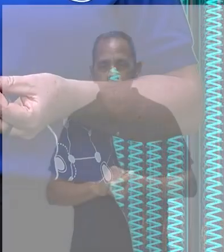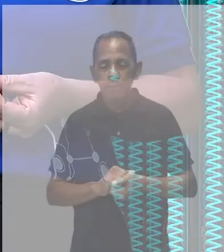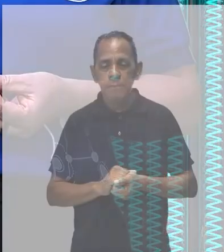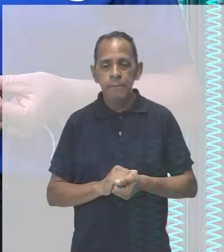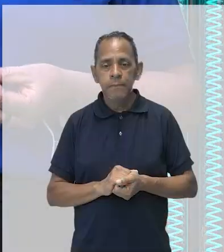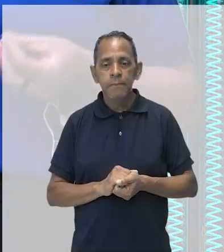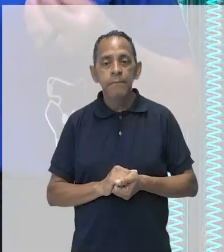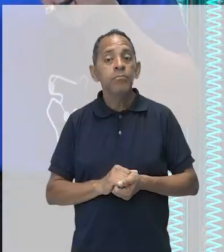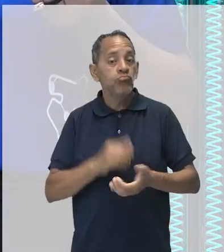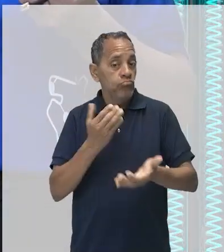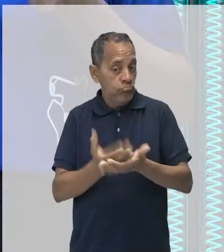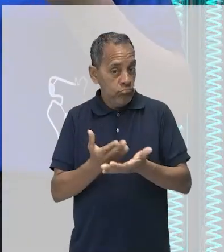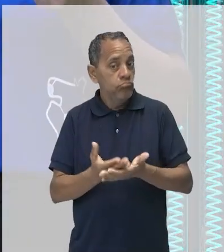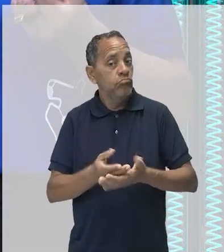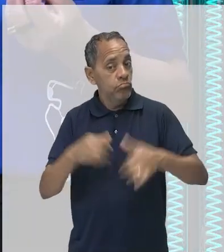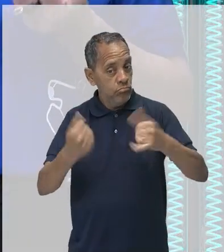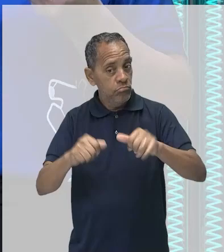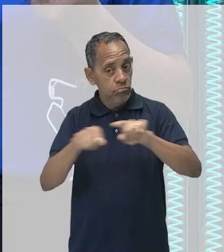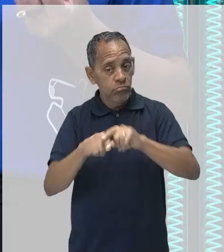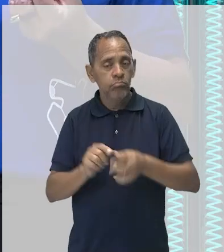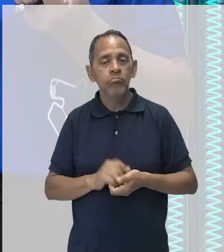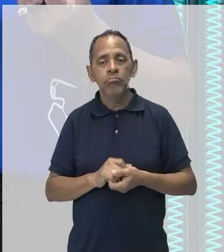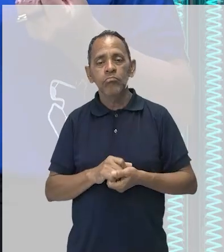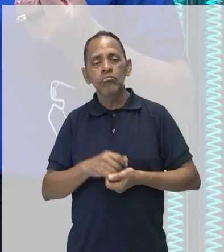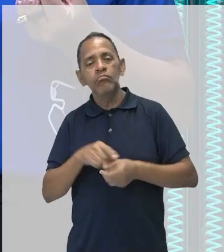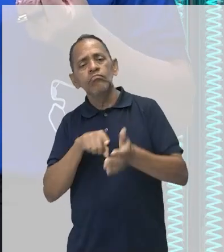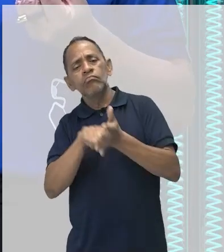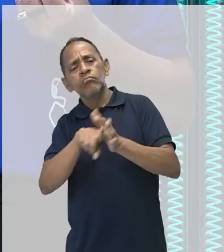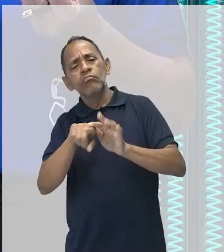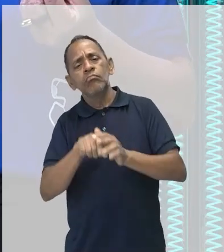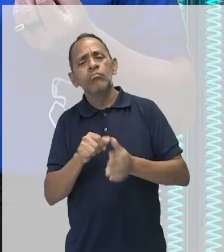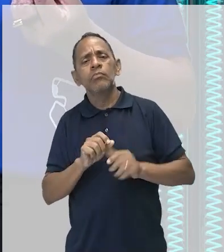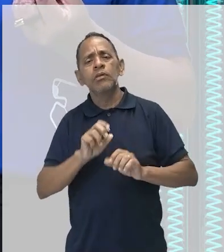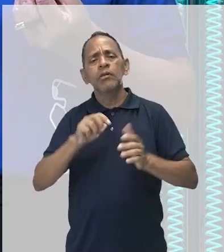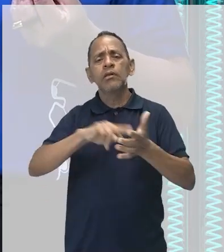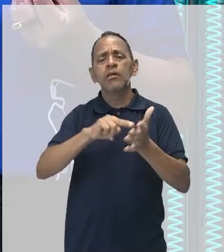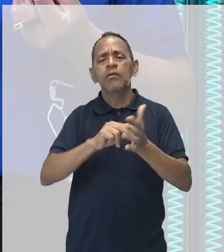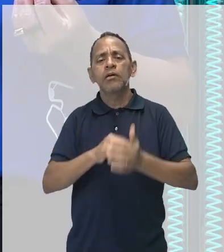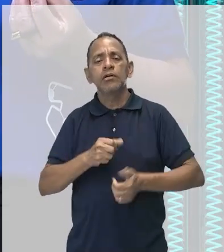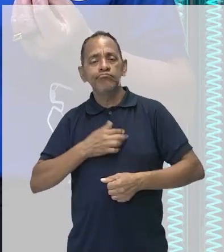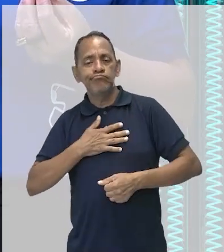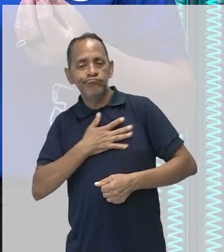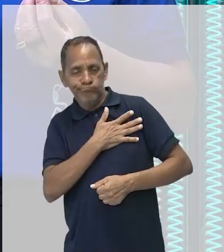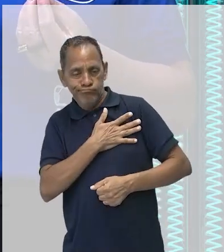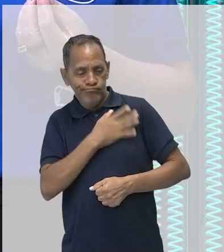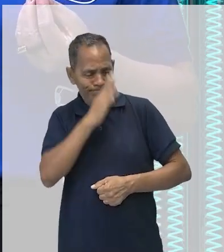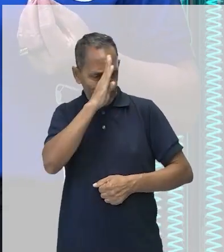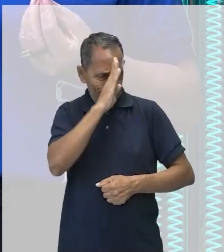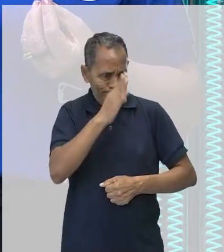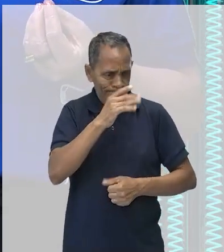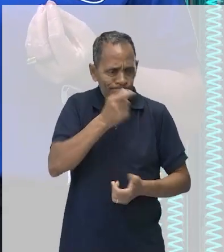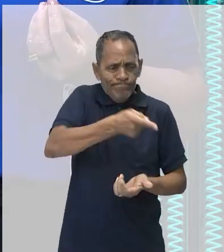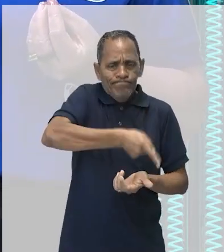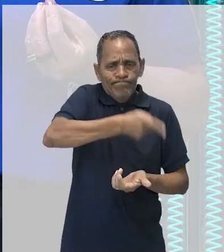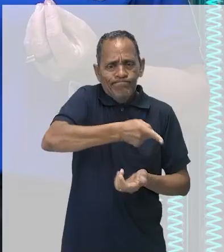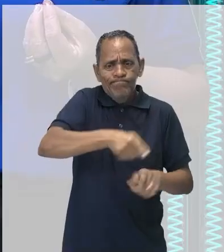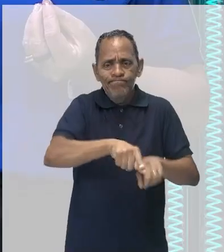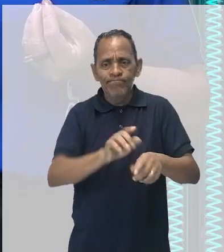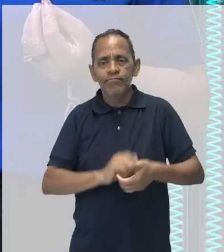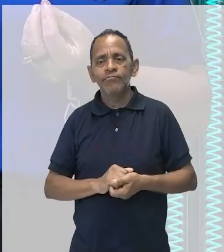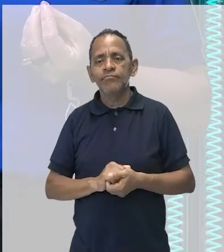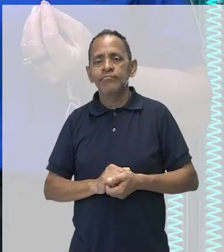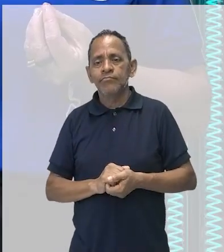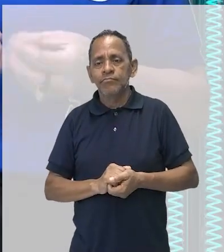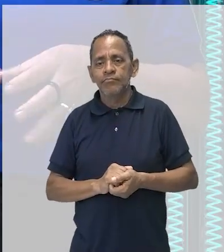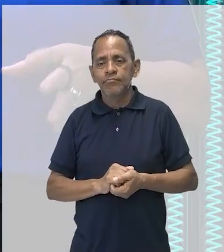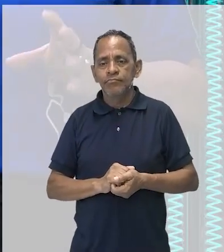uma ditadura e fazer essa comparação. Aí nós vamos saber o que realmente é uma